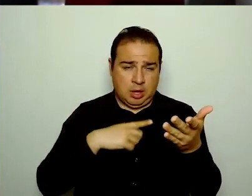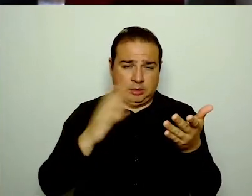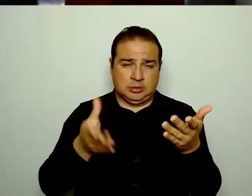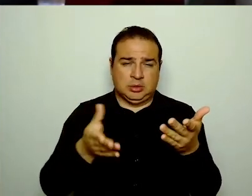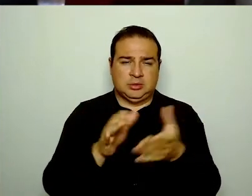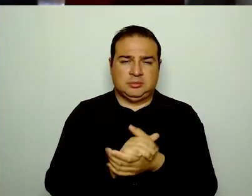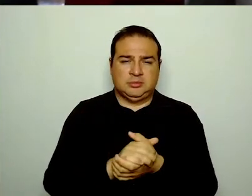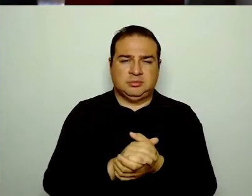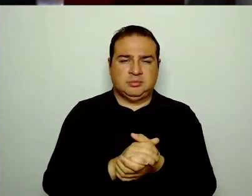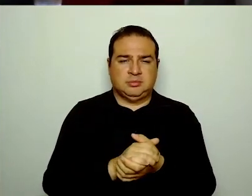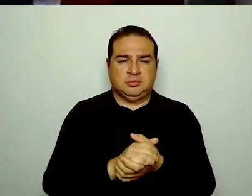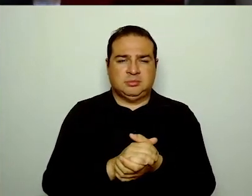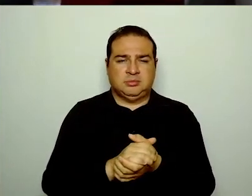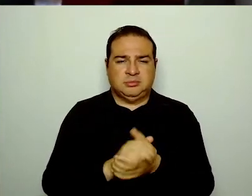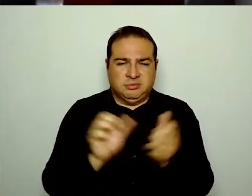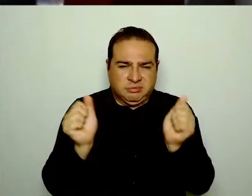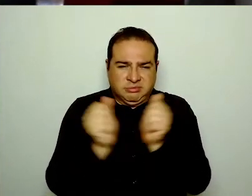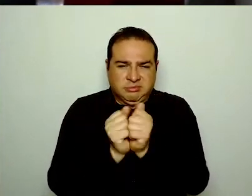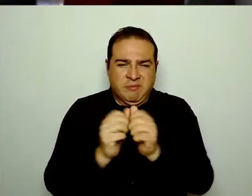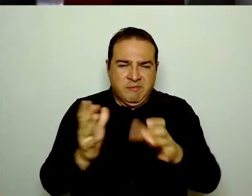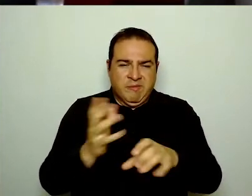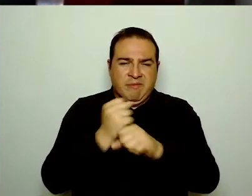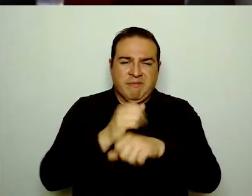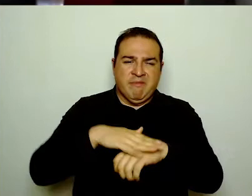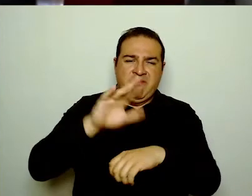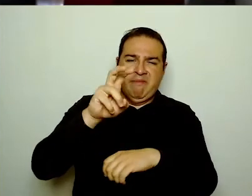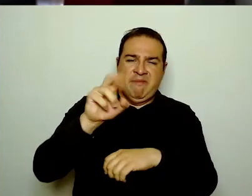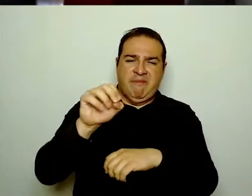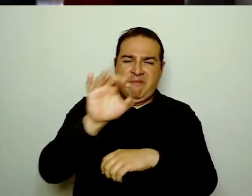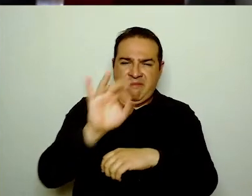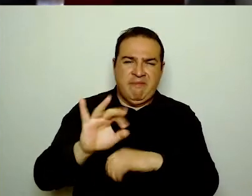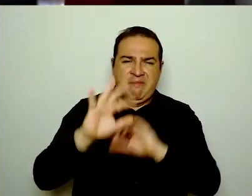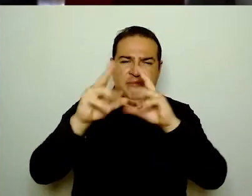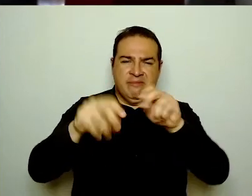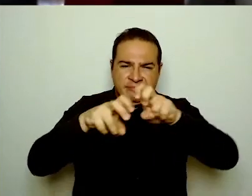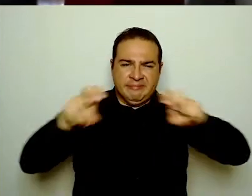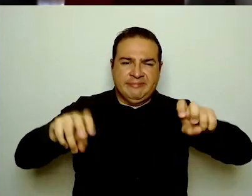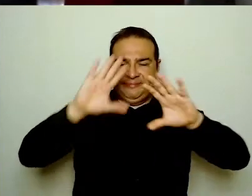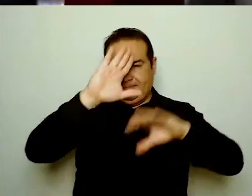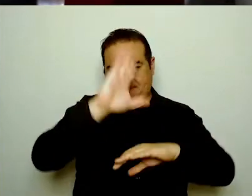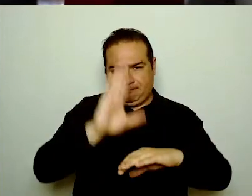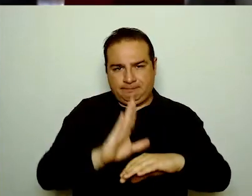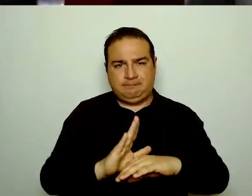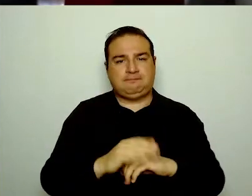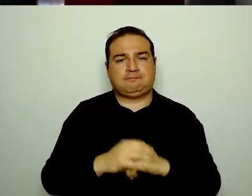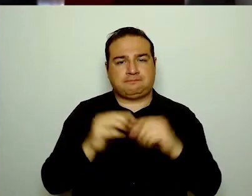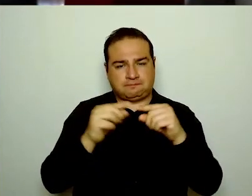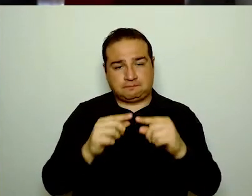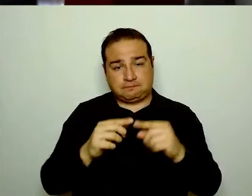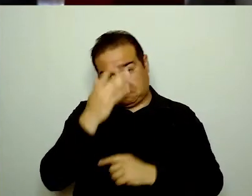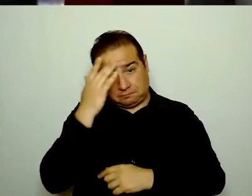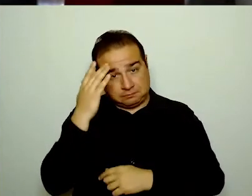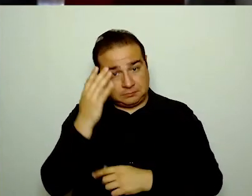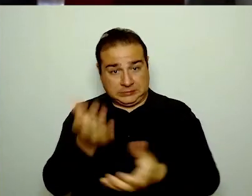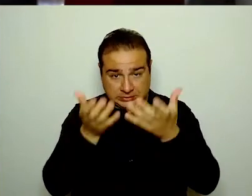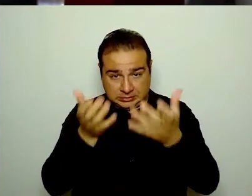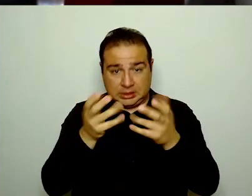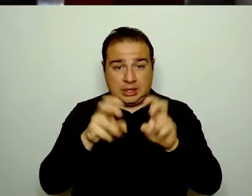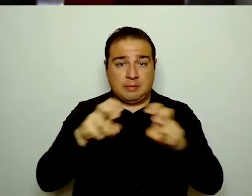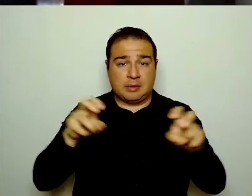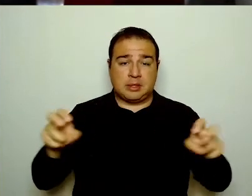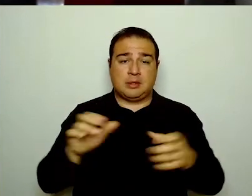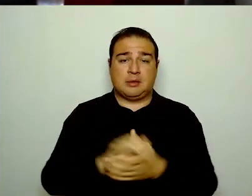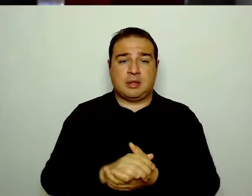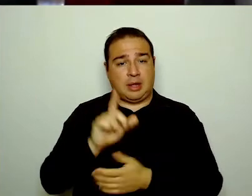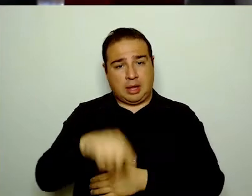hoje nós temos um contingente de mais de 50% dos mesários em todo o Brasil são eleitores